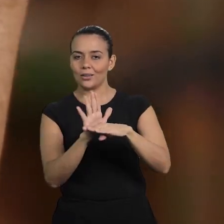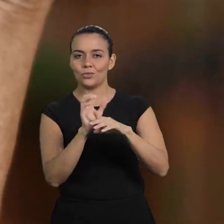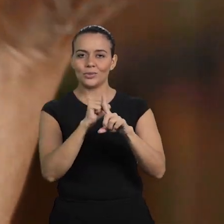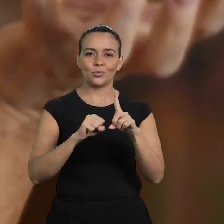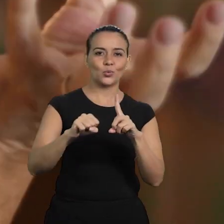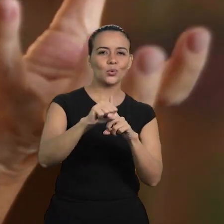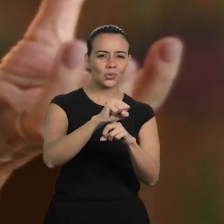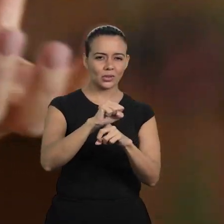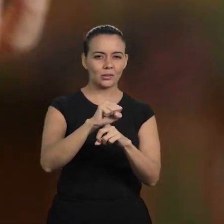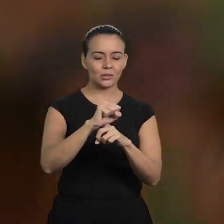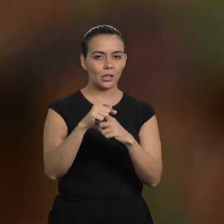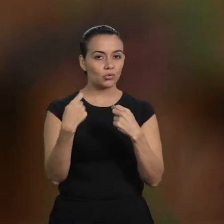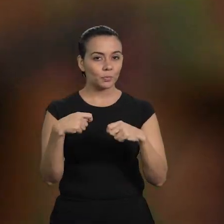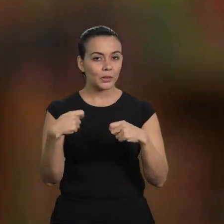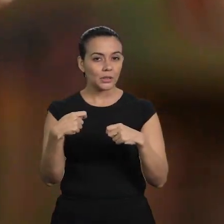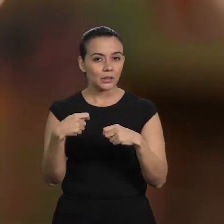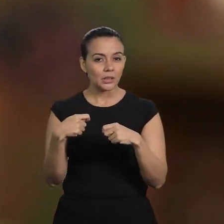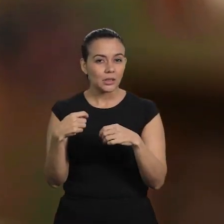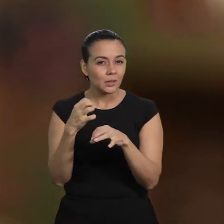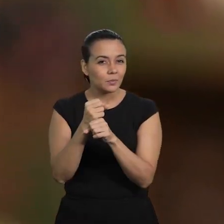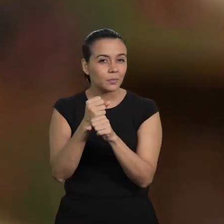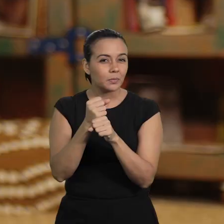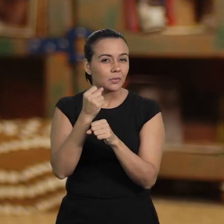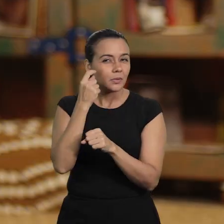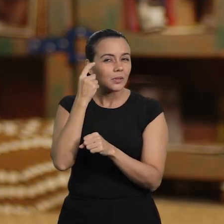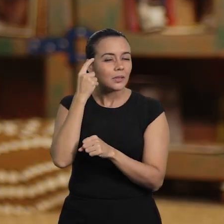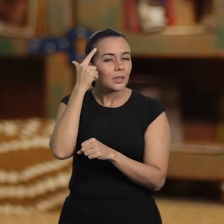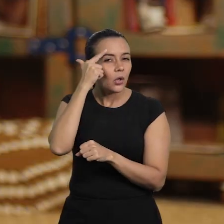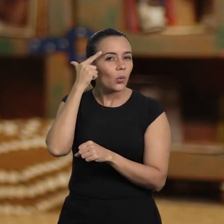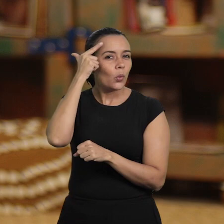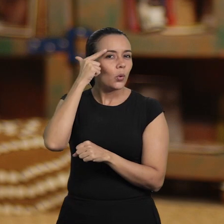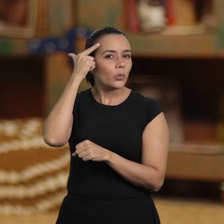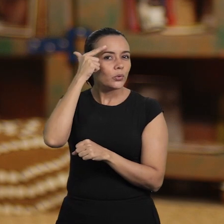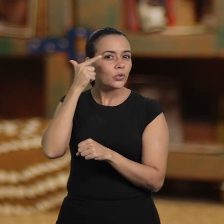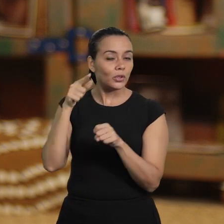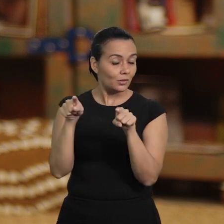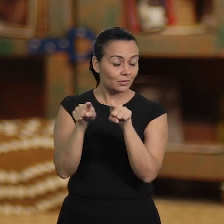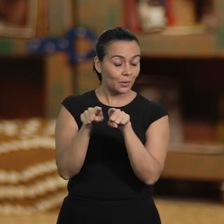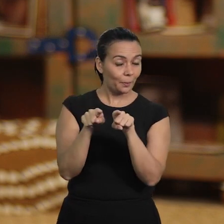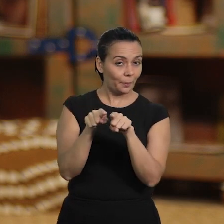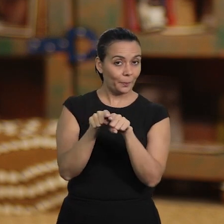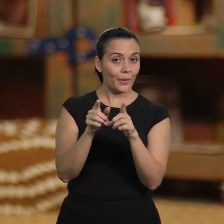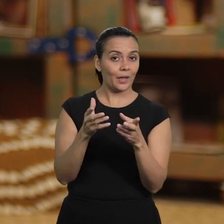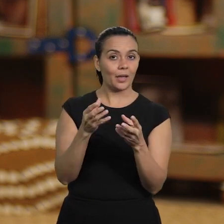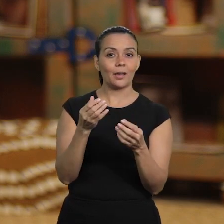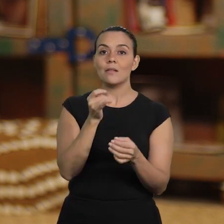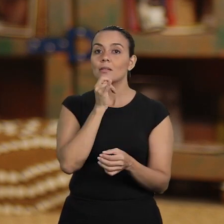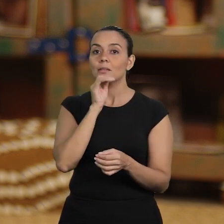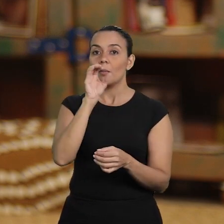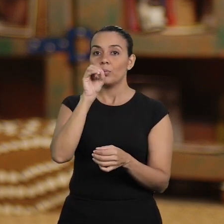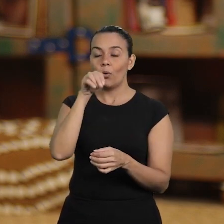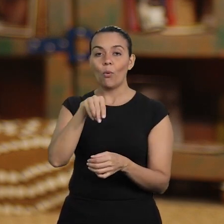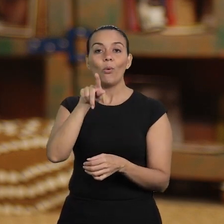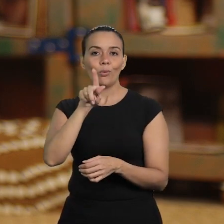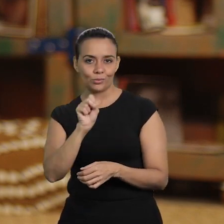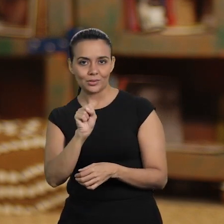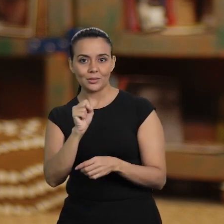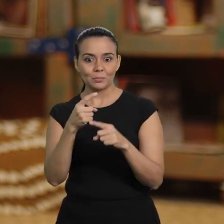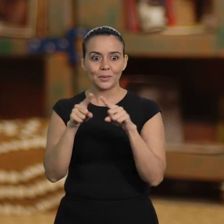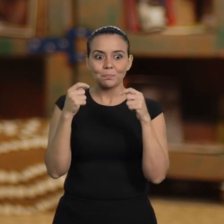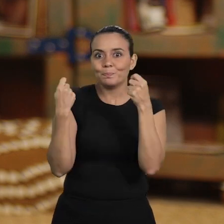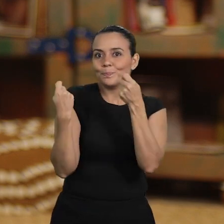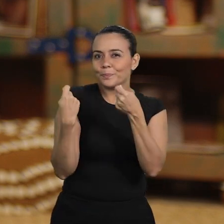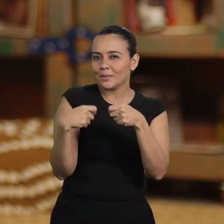resolver, ele tem uma lógica de resolver um problema social, assim como ONGs, mas ele já nasce com uma lógica